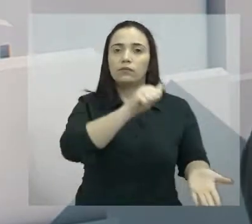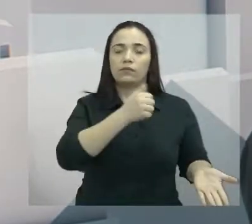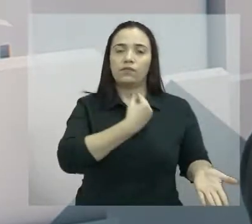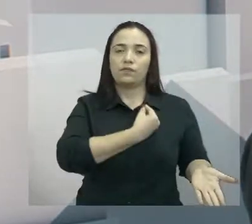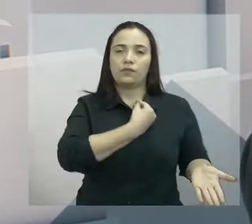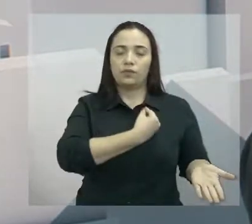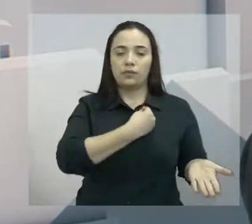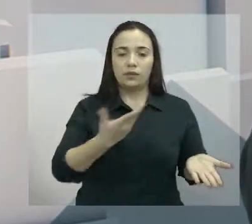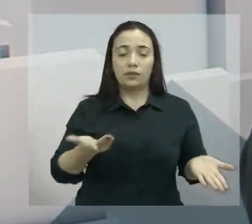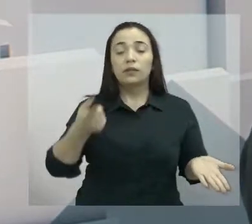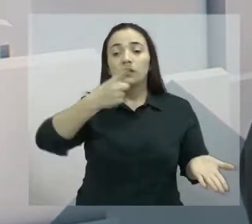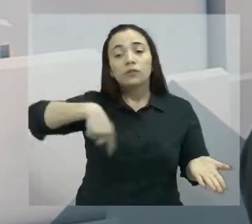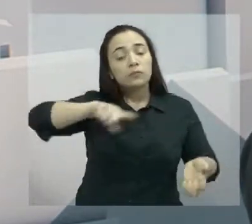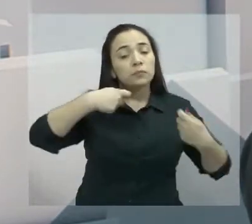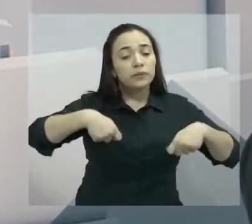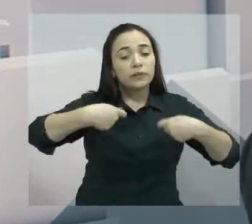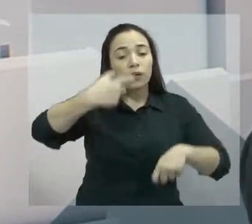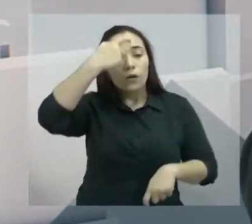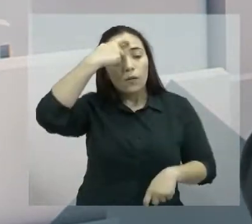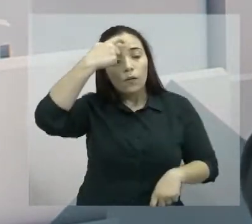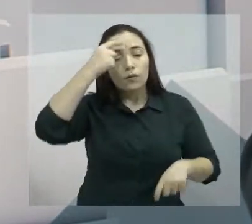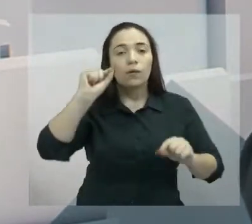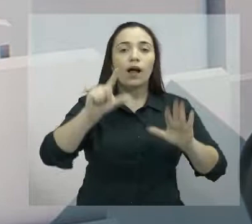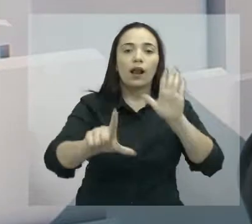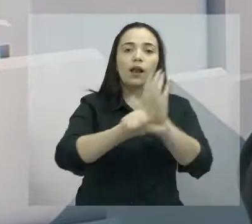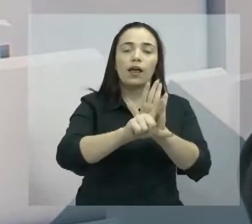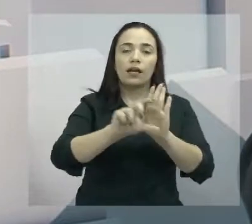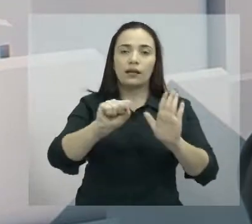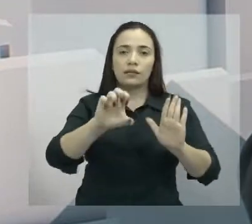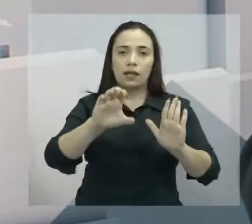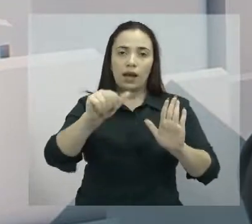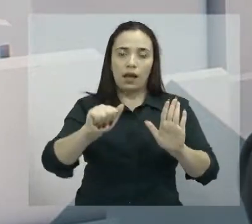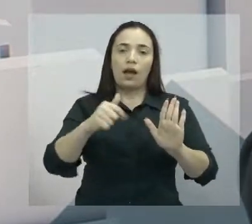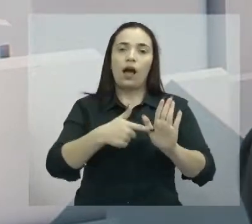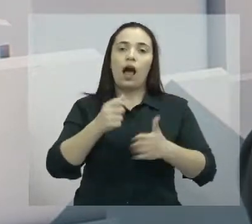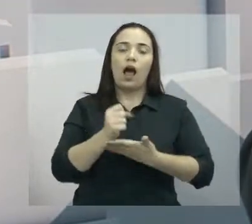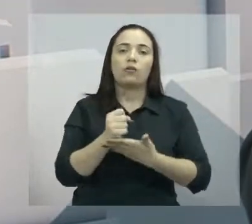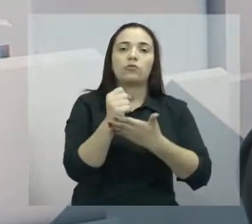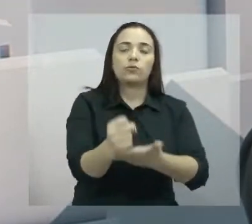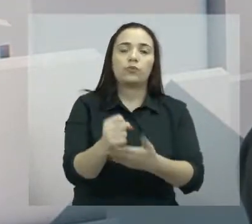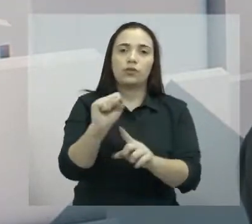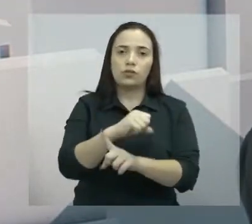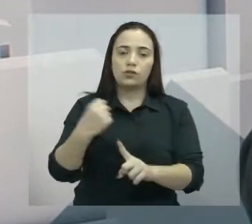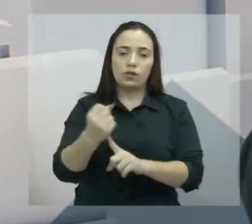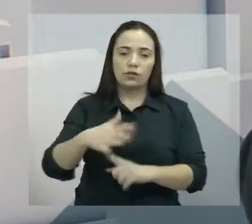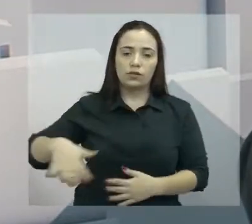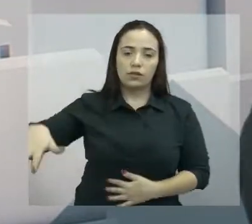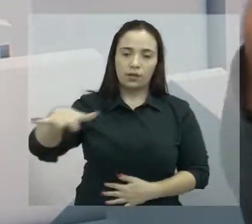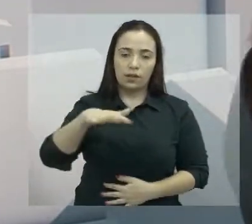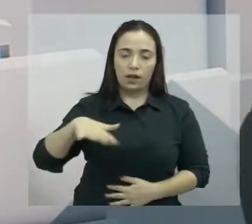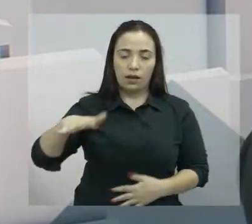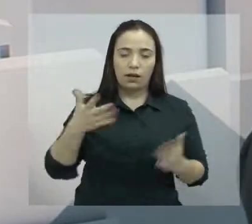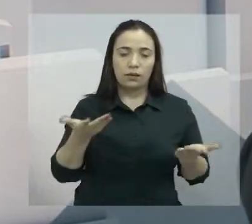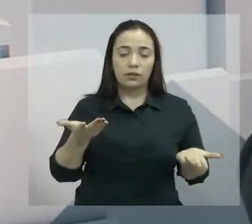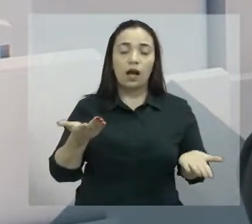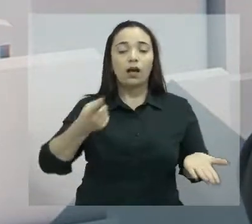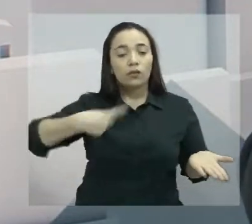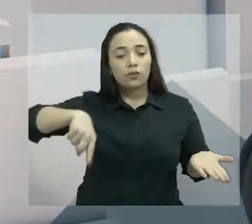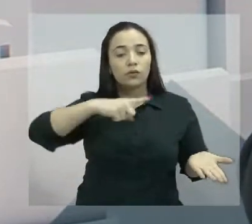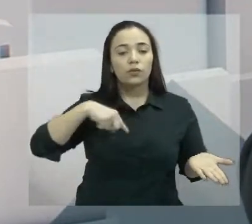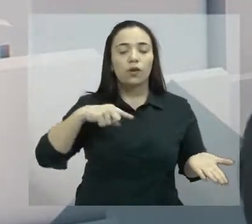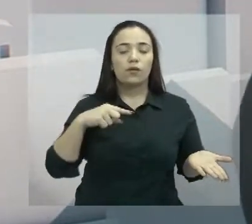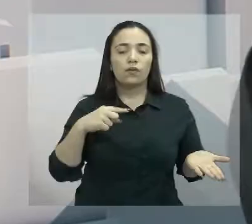entendermos que a lei seca trouxe uma contribuição enorme para a sociedade, né? E o que cabe a todos nós, quer